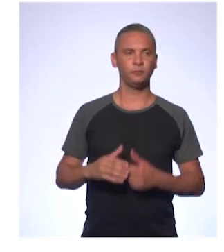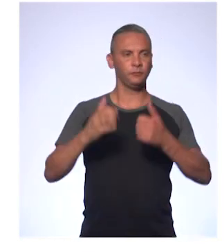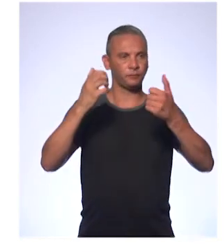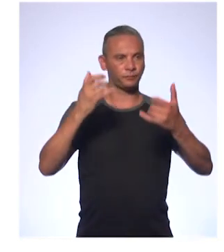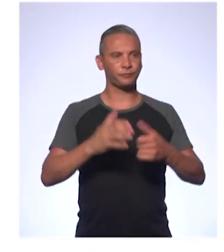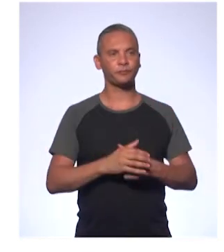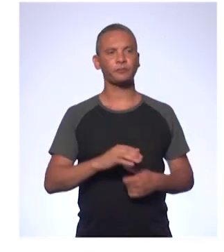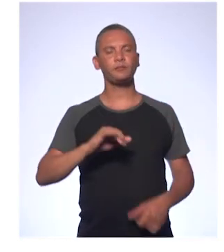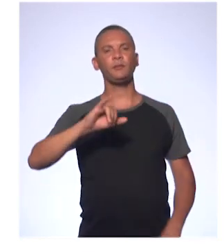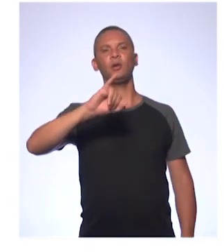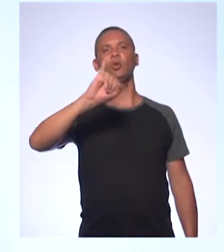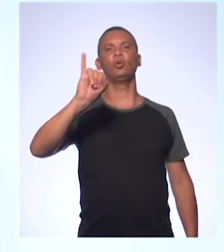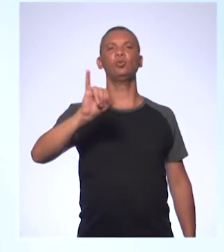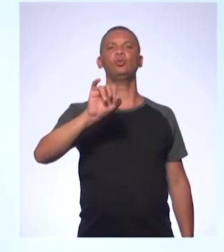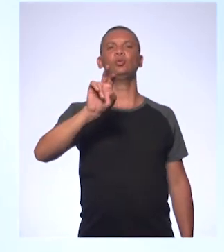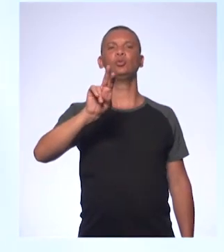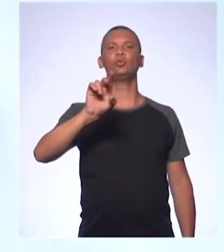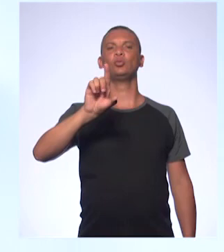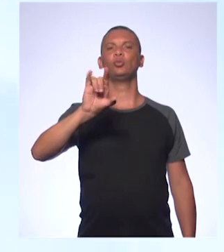é um